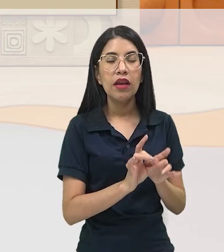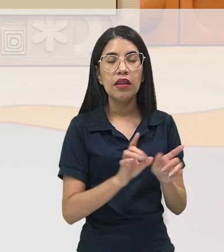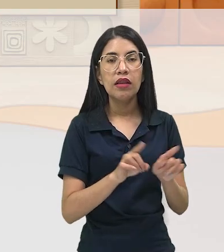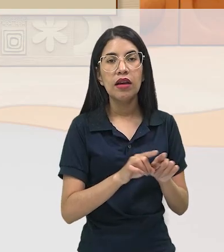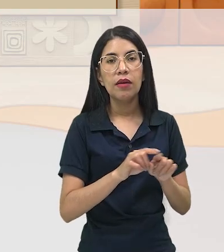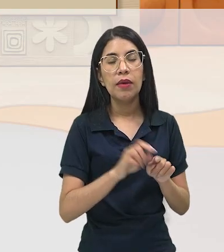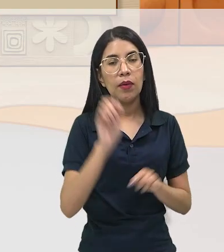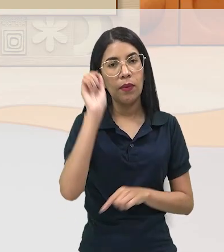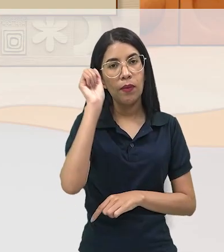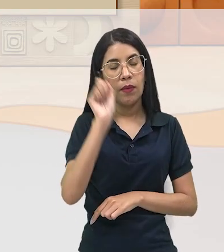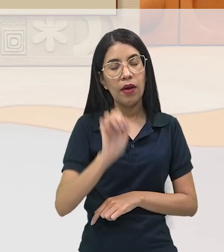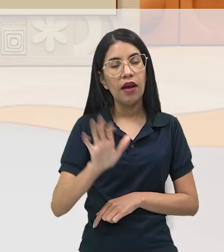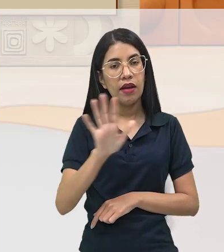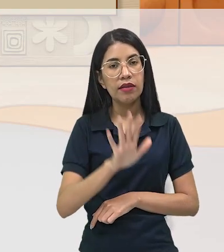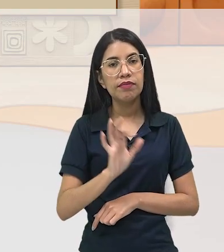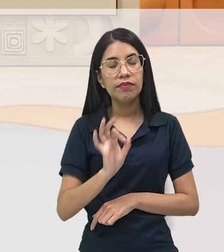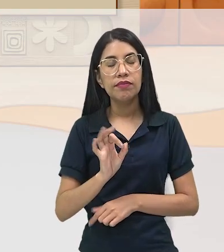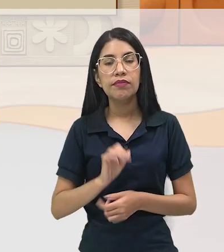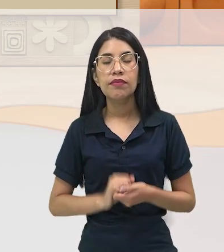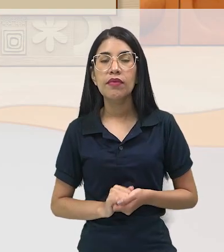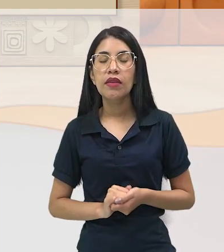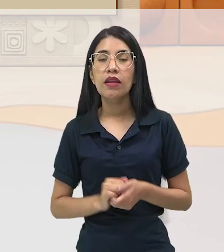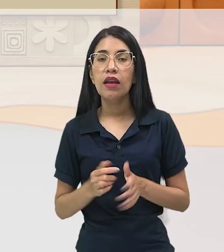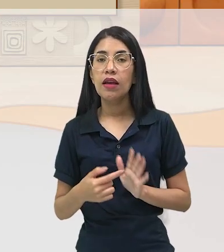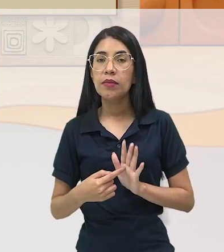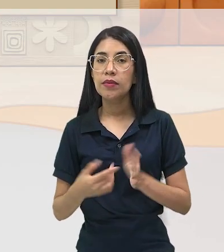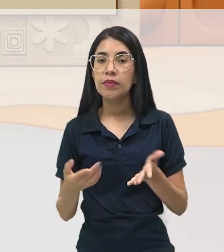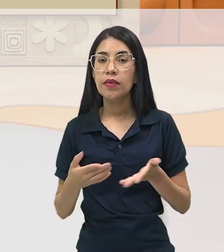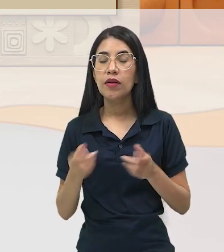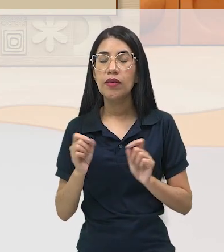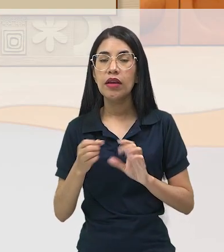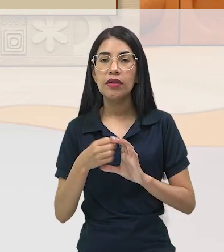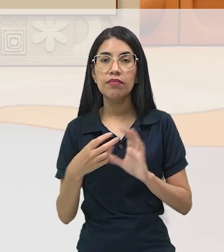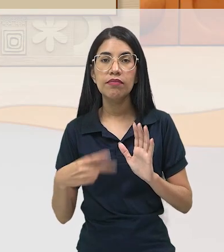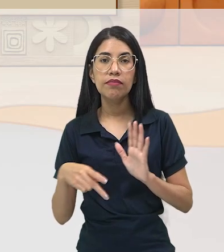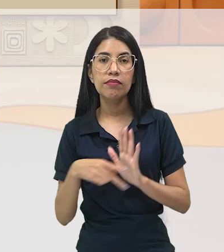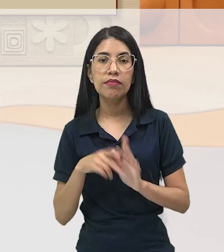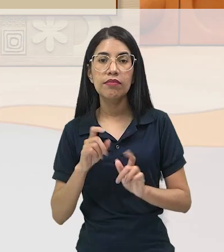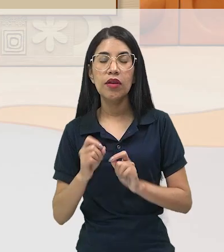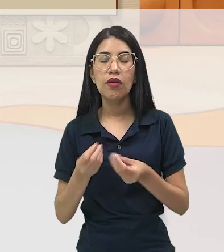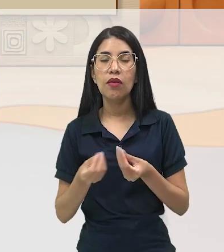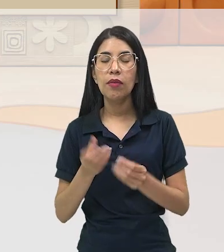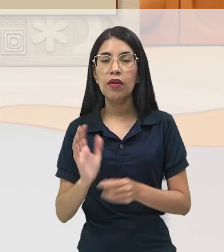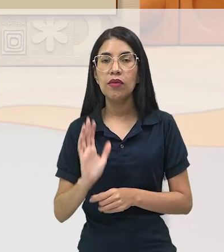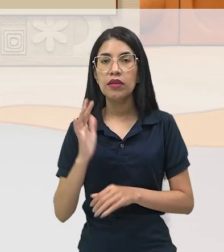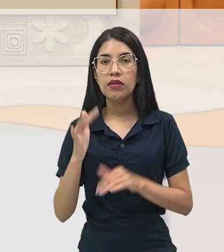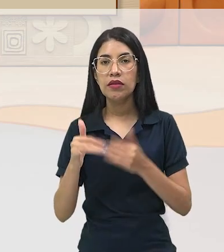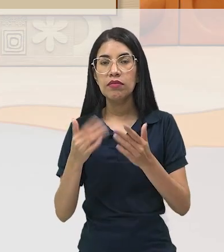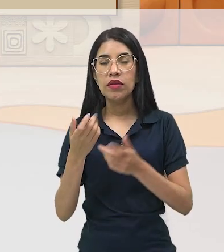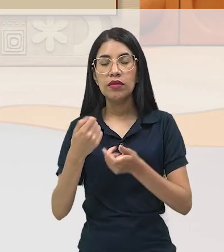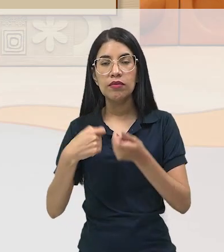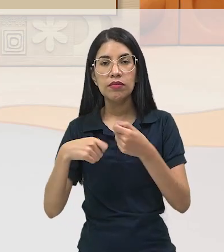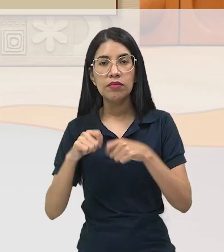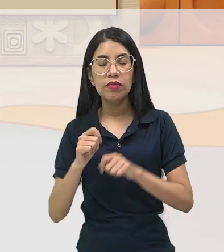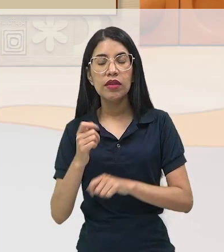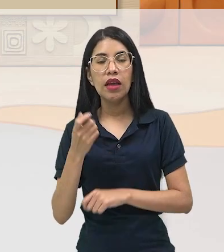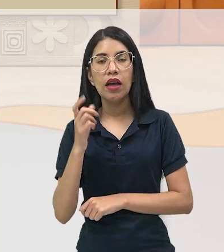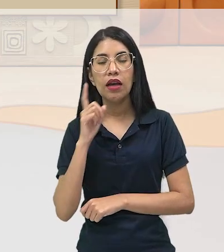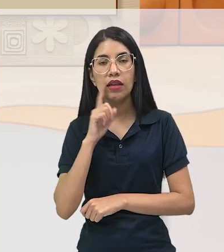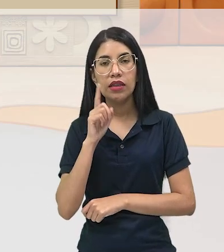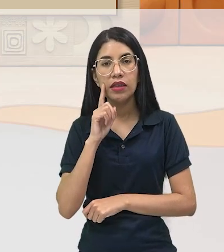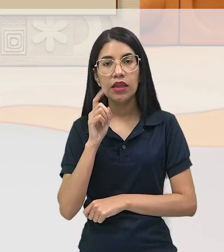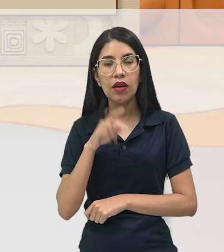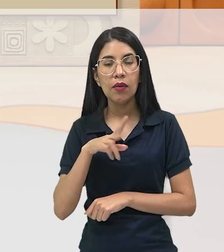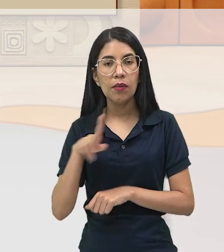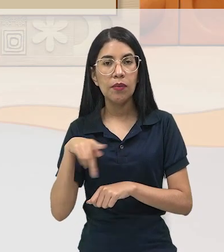à Ásia. E a gente começa, então, a trazer para vocês agora os aspectos do desenvolvimento econômico dos Estados Unidos. É um